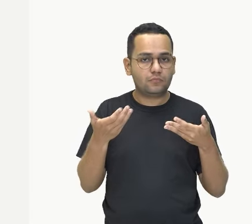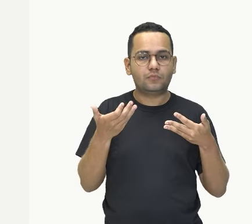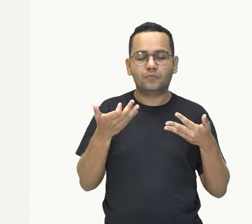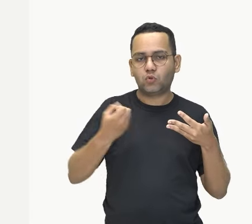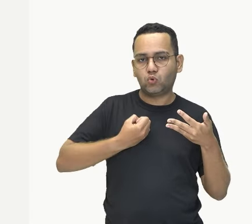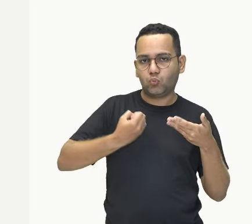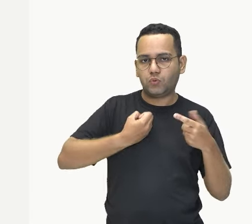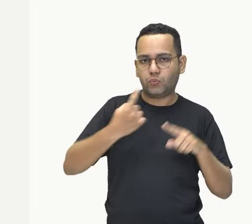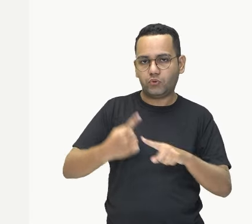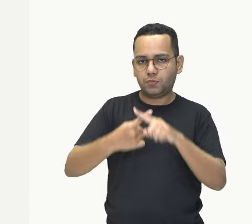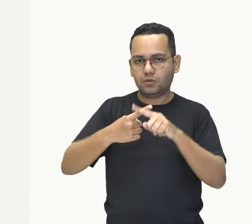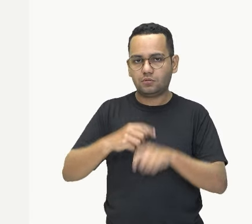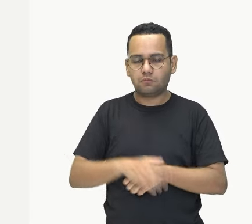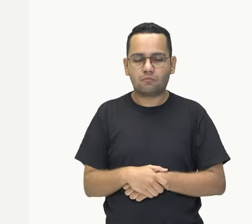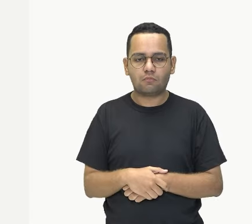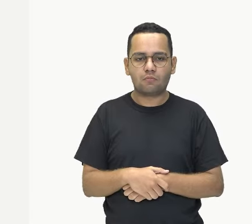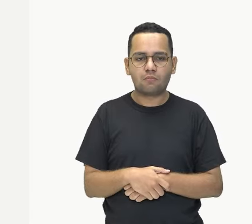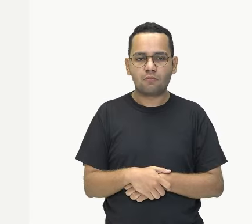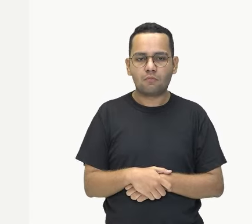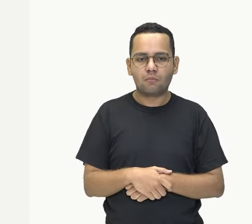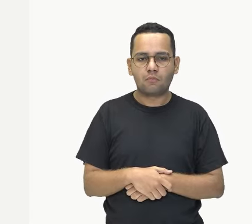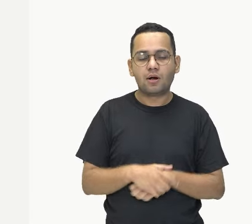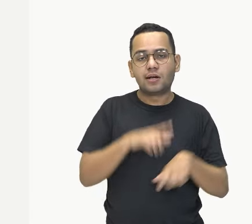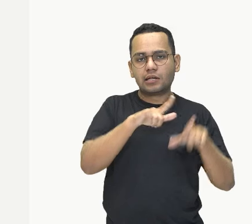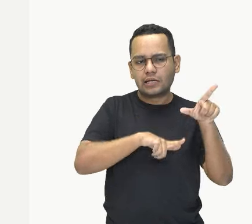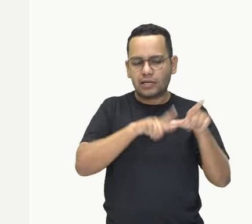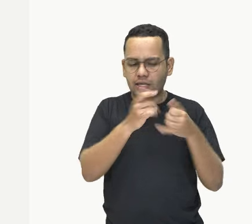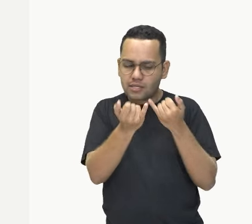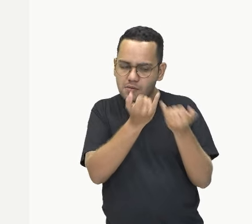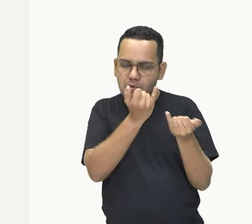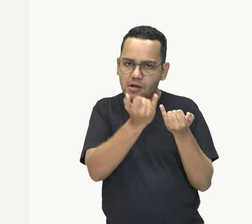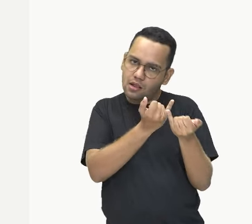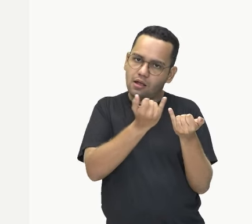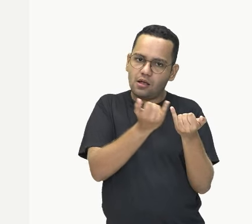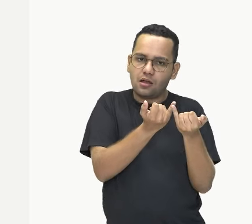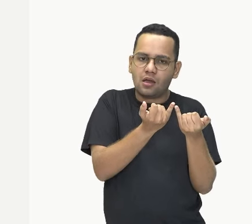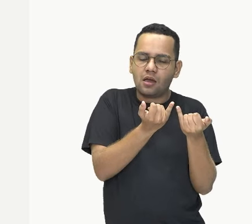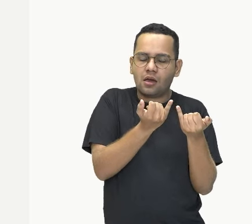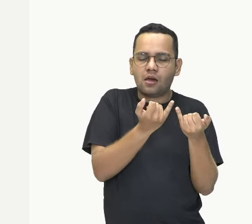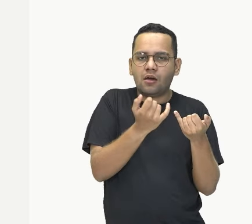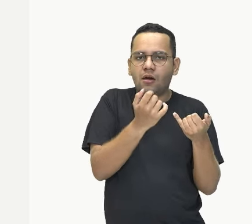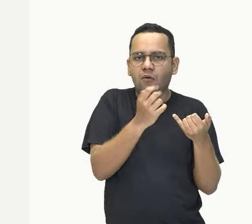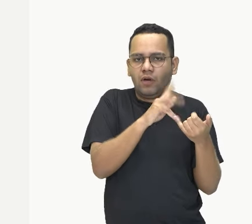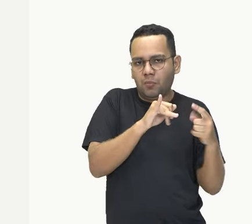coeficientes. E vamos multiplicar as partes literais.